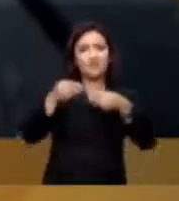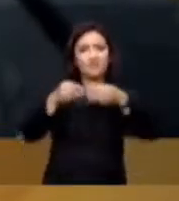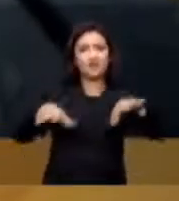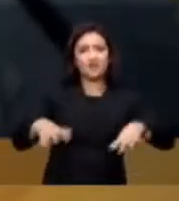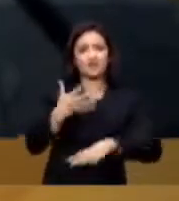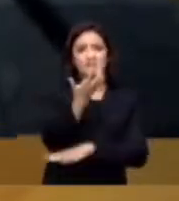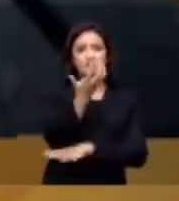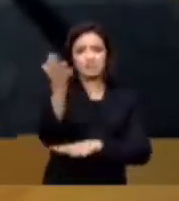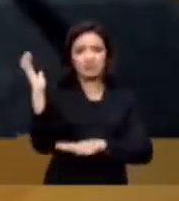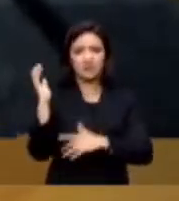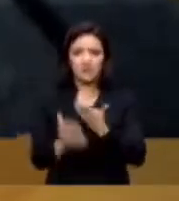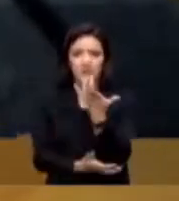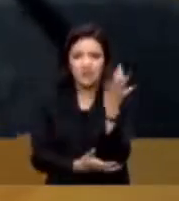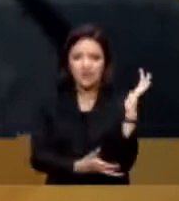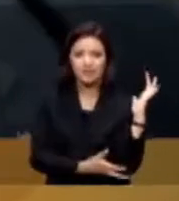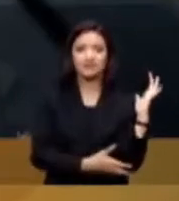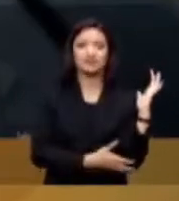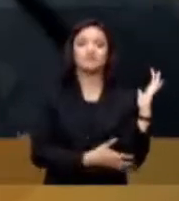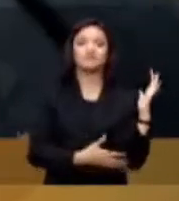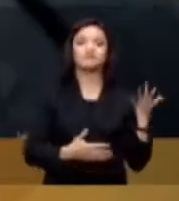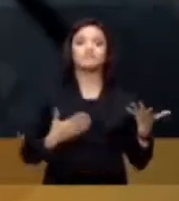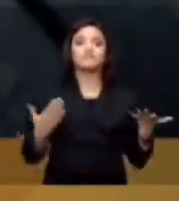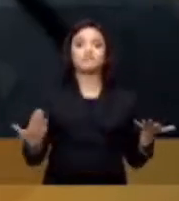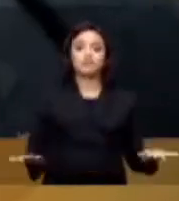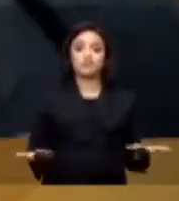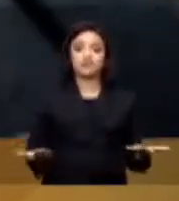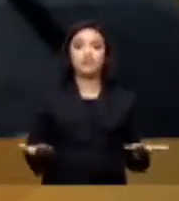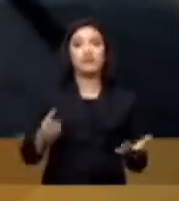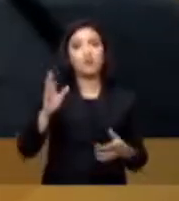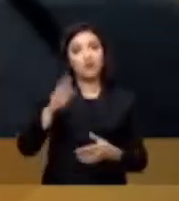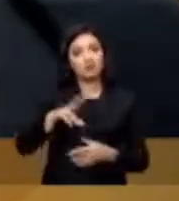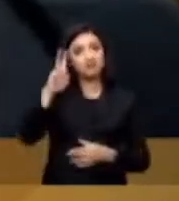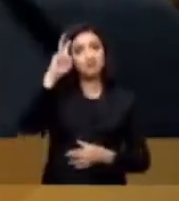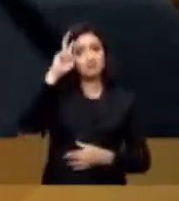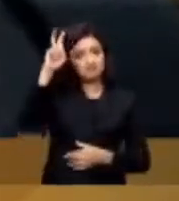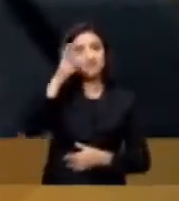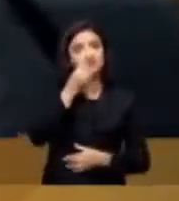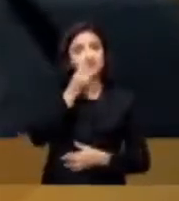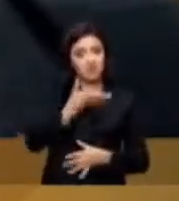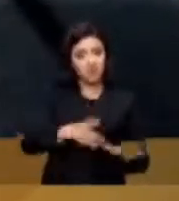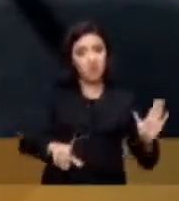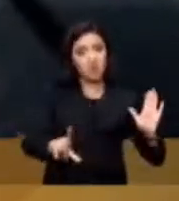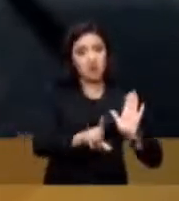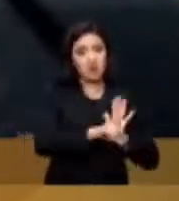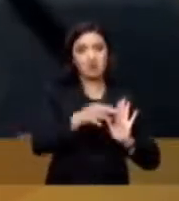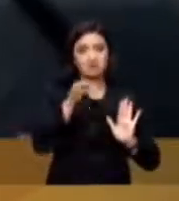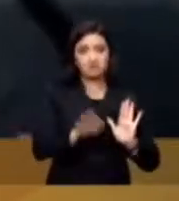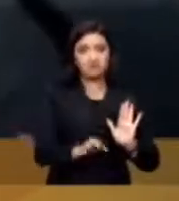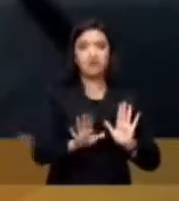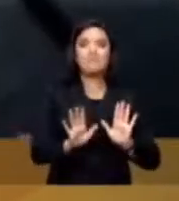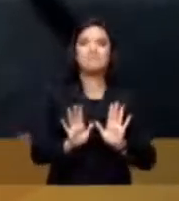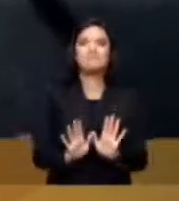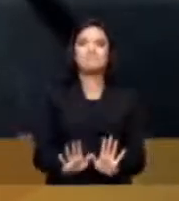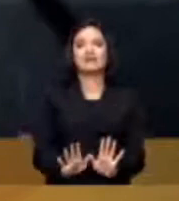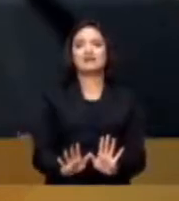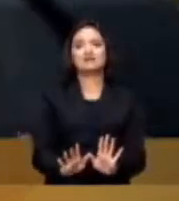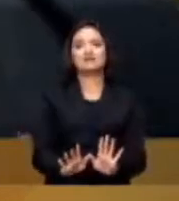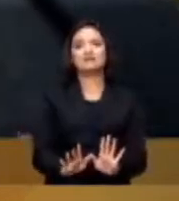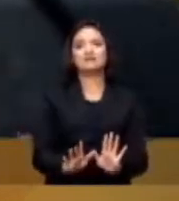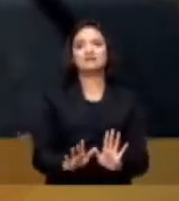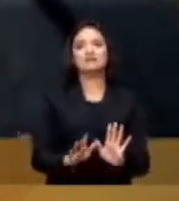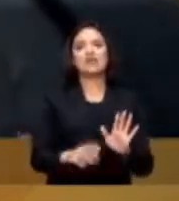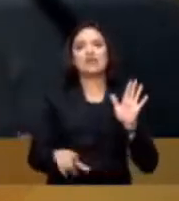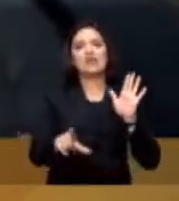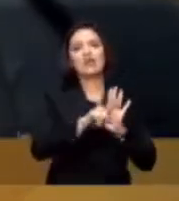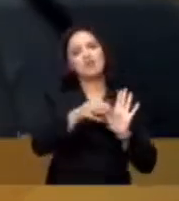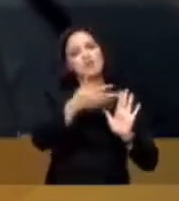danos paisagísticos. Há uma bela inteligência nesta lei, porém, a uma certa altura,